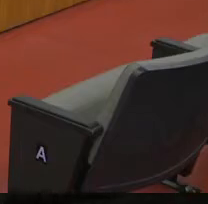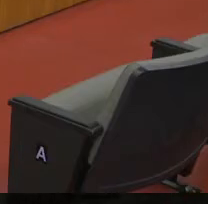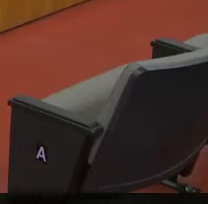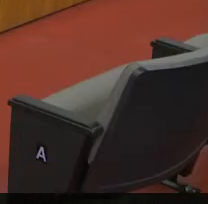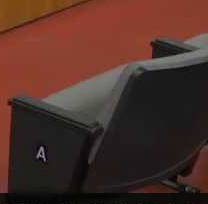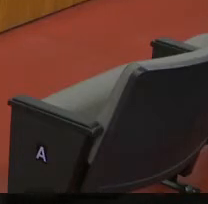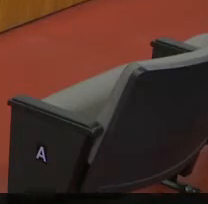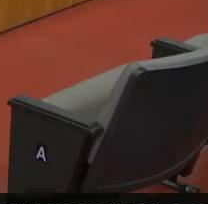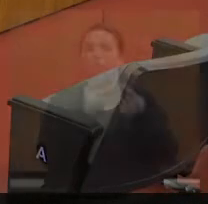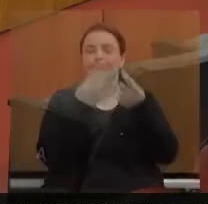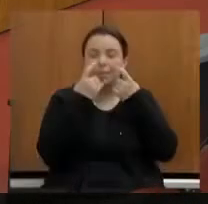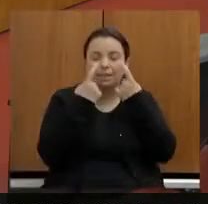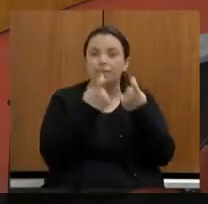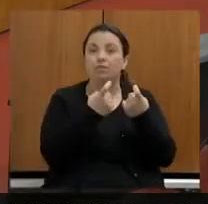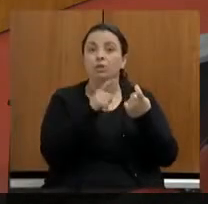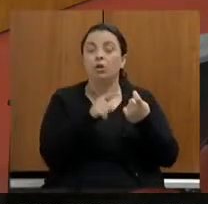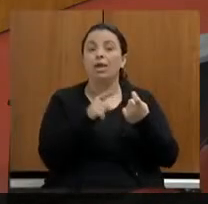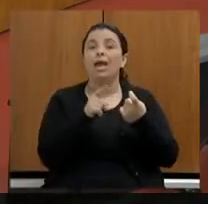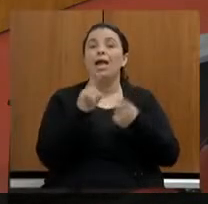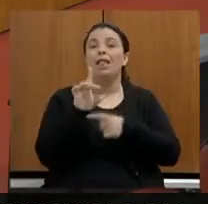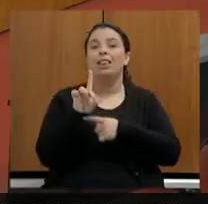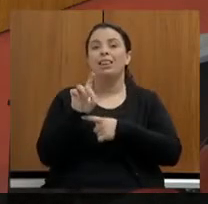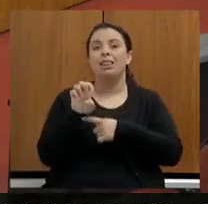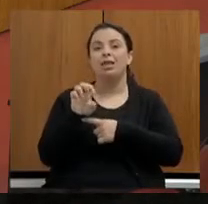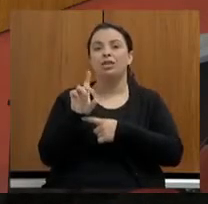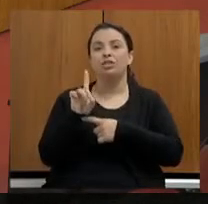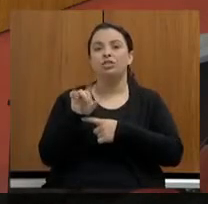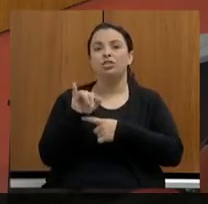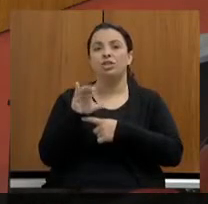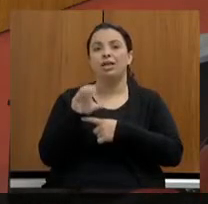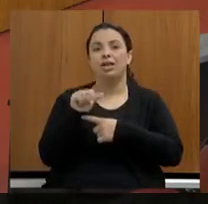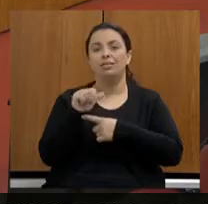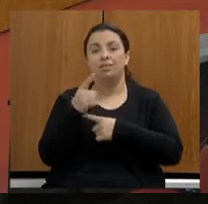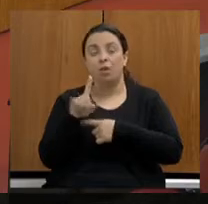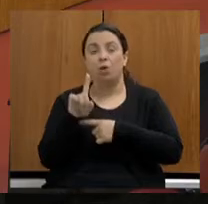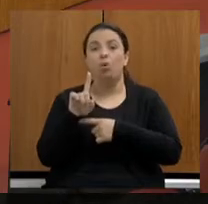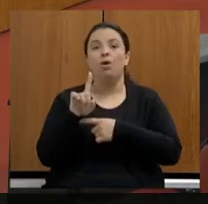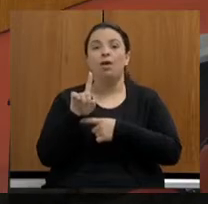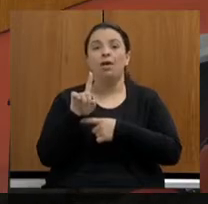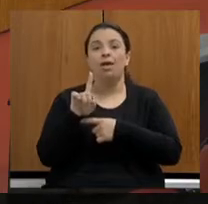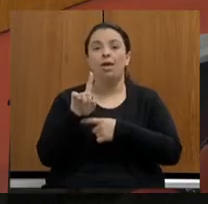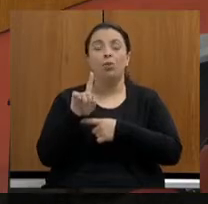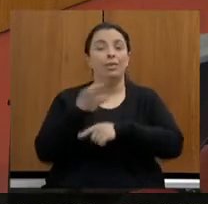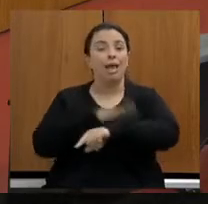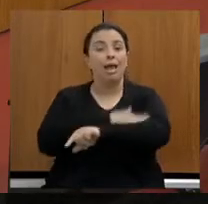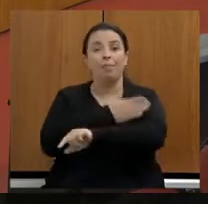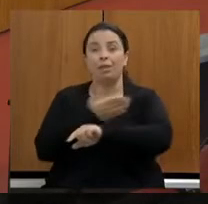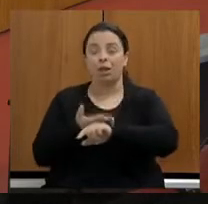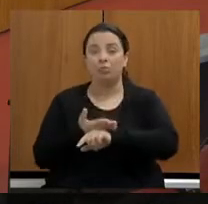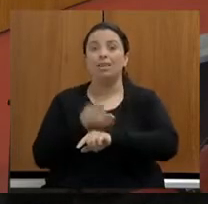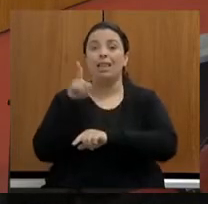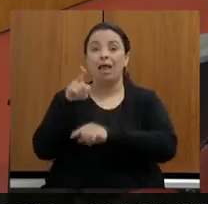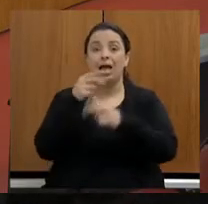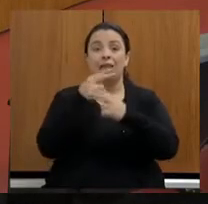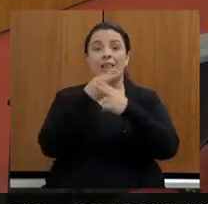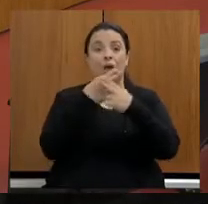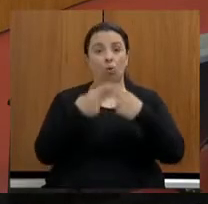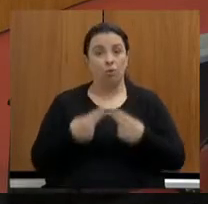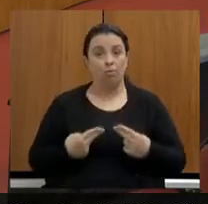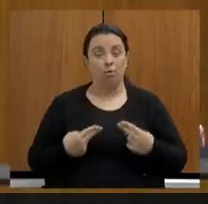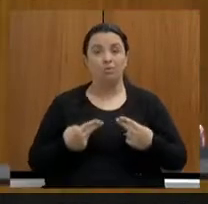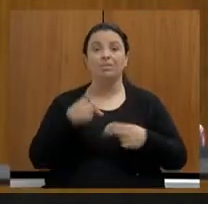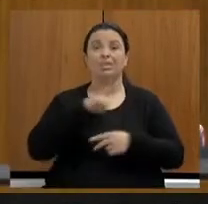as dedicações exclusivas que eu saiba só na unimontes tem 57 professores com dedicação que já foram